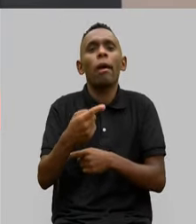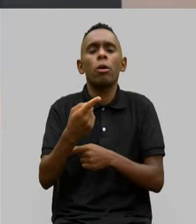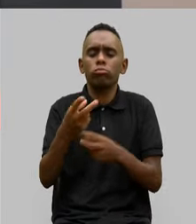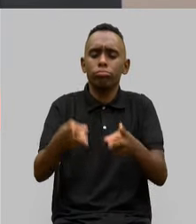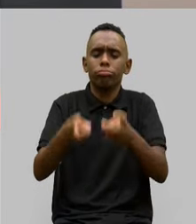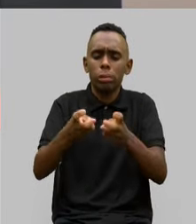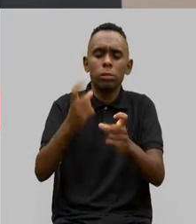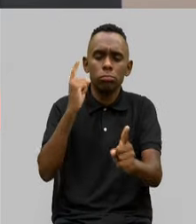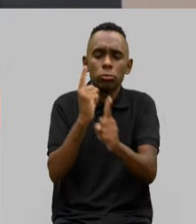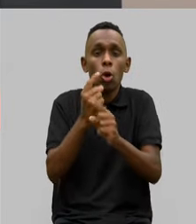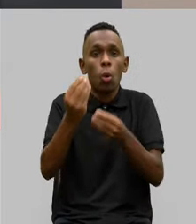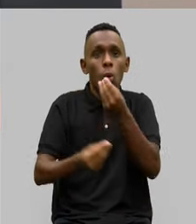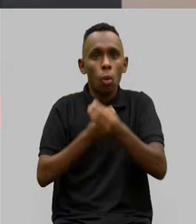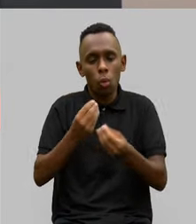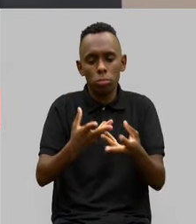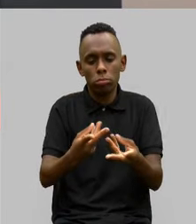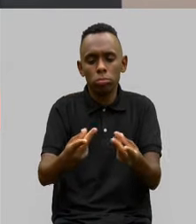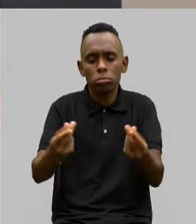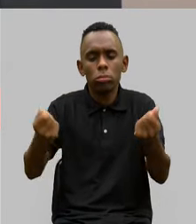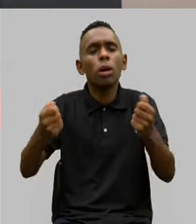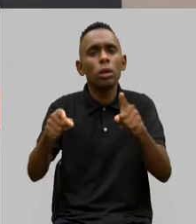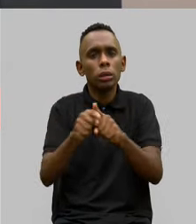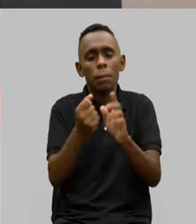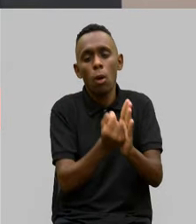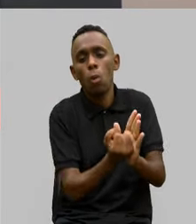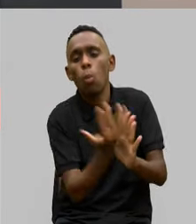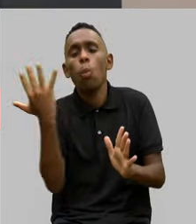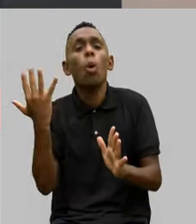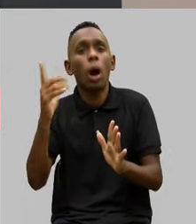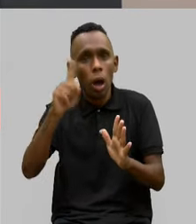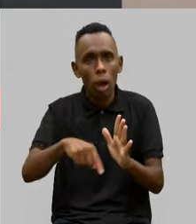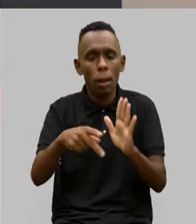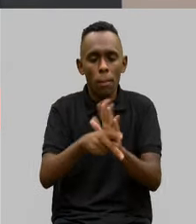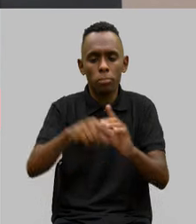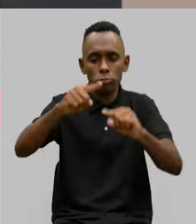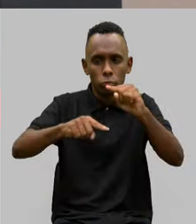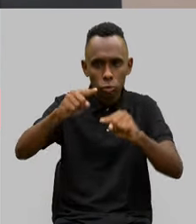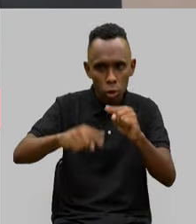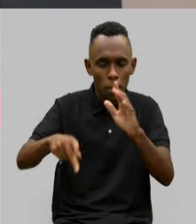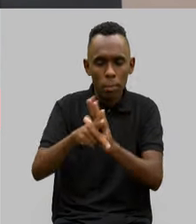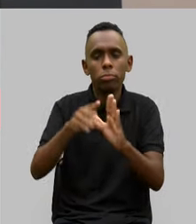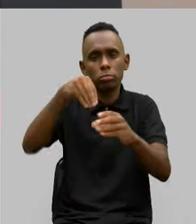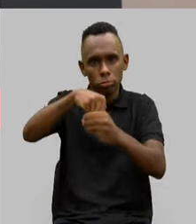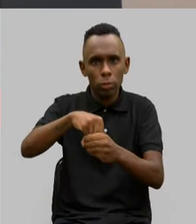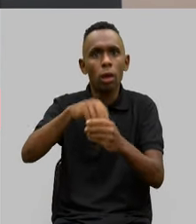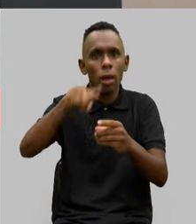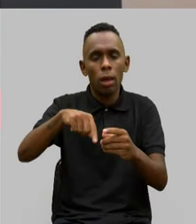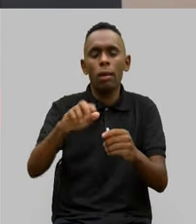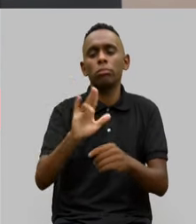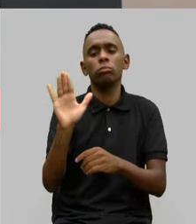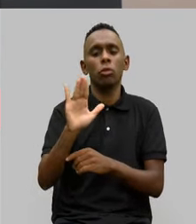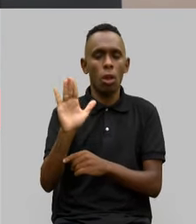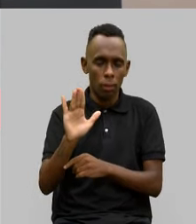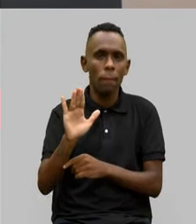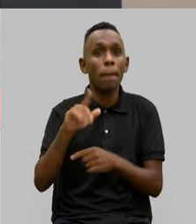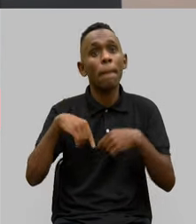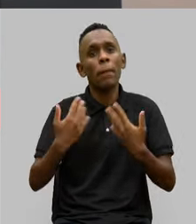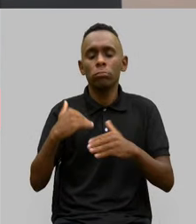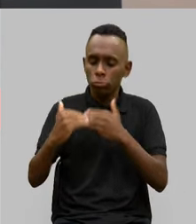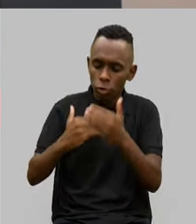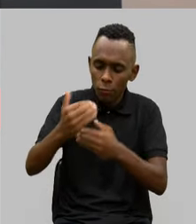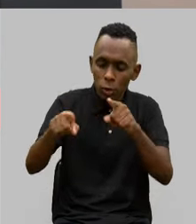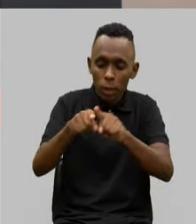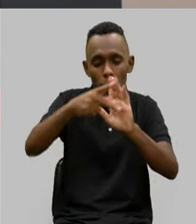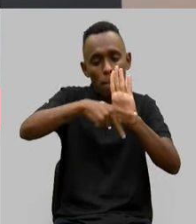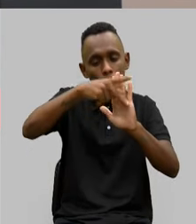identificação Purificação e quantificação de compostos fenólicos e canabinoides desenvolve